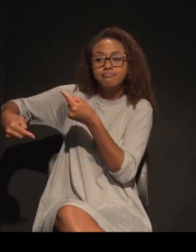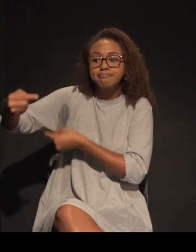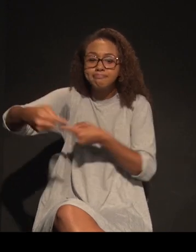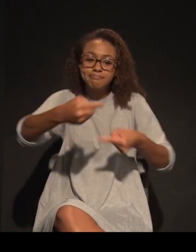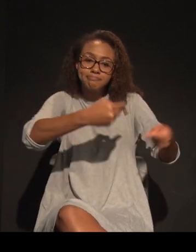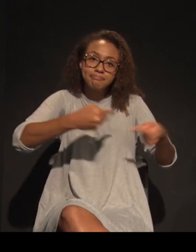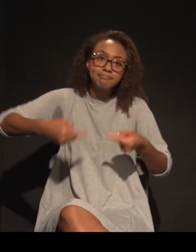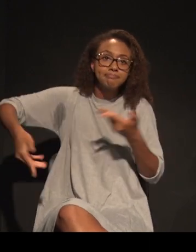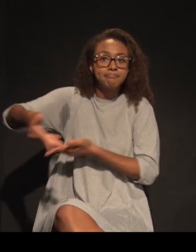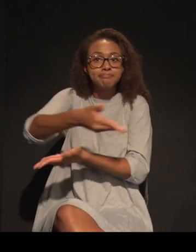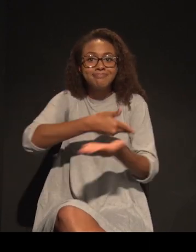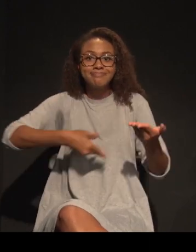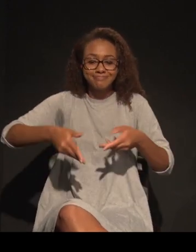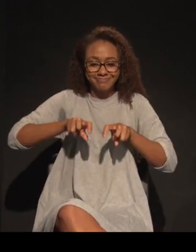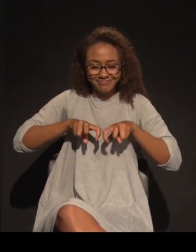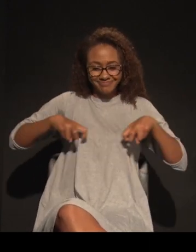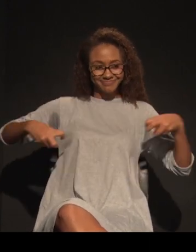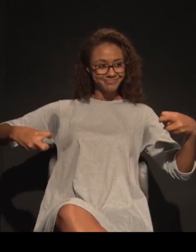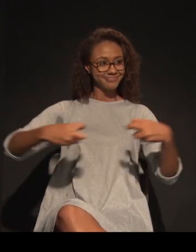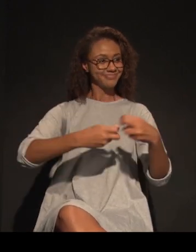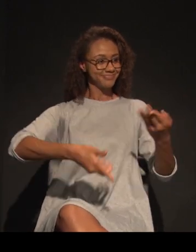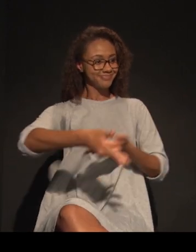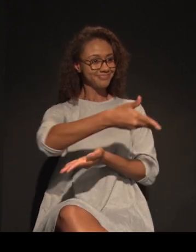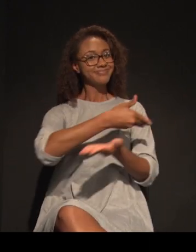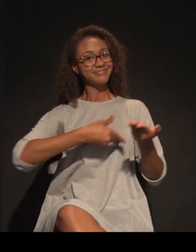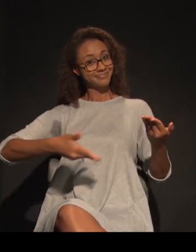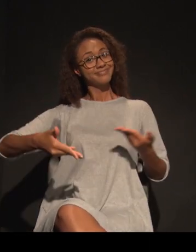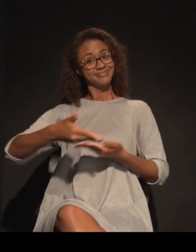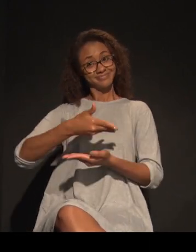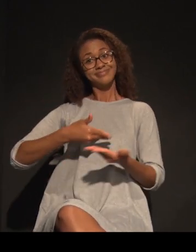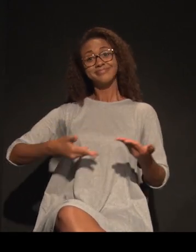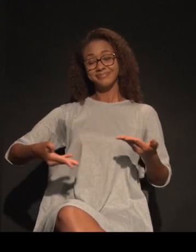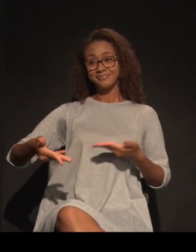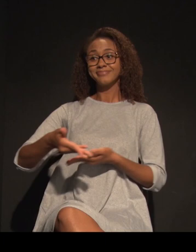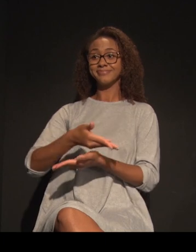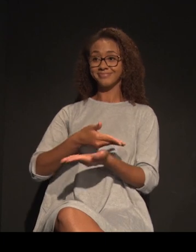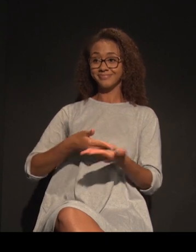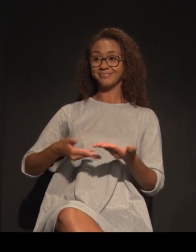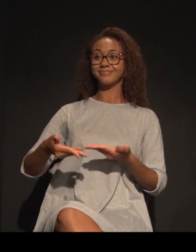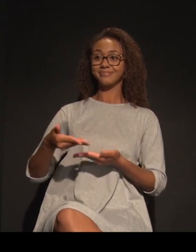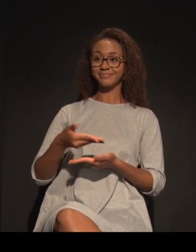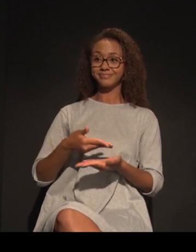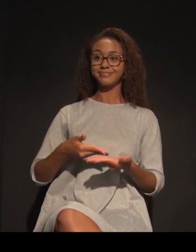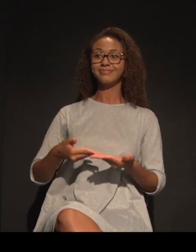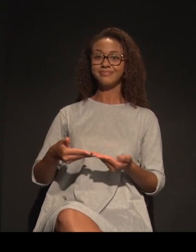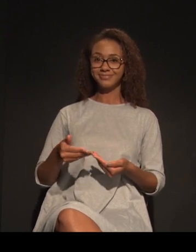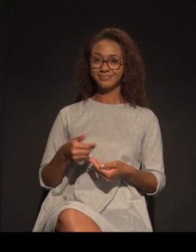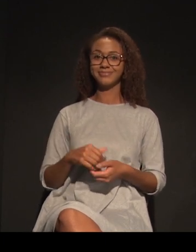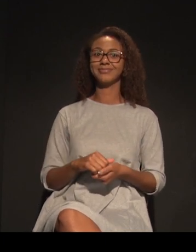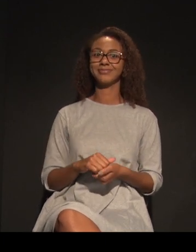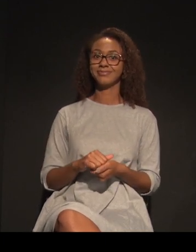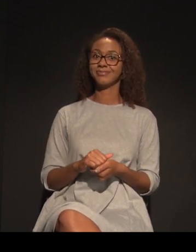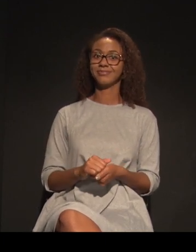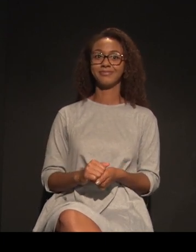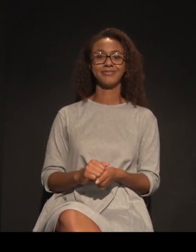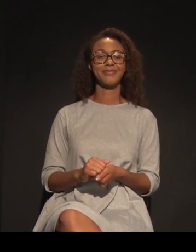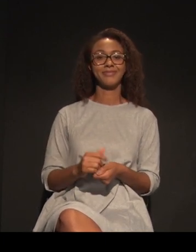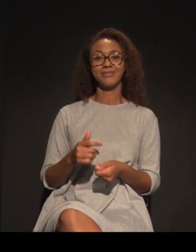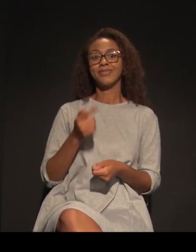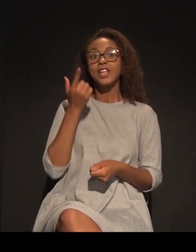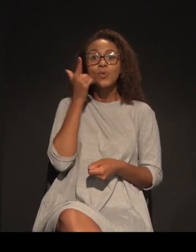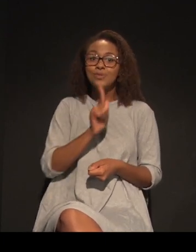colocar no círculo nós fazemos assim esse ciclo como mesmo um patch de aldeia pra gente poder